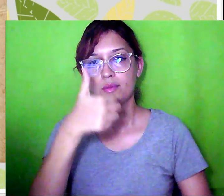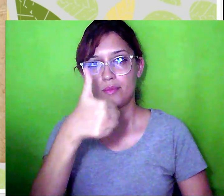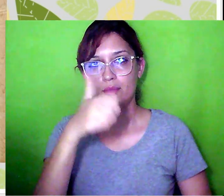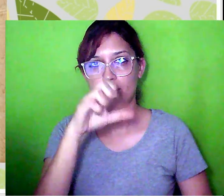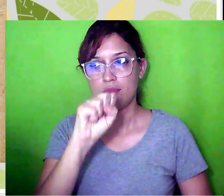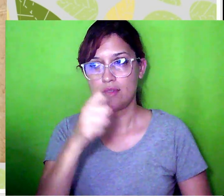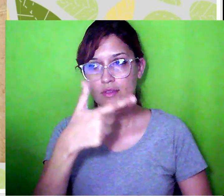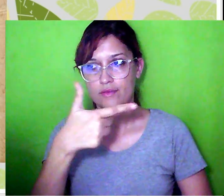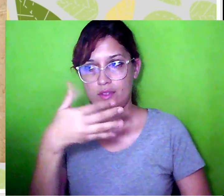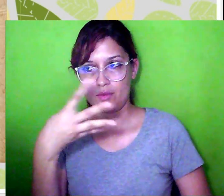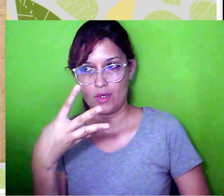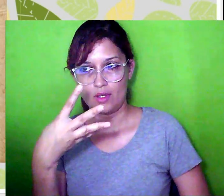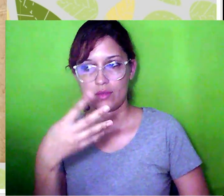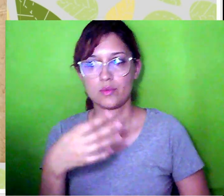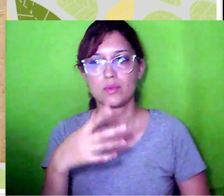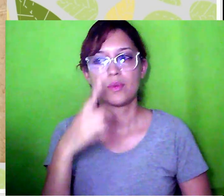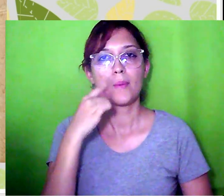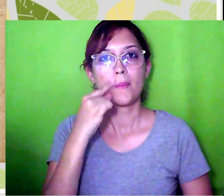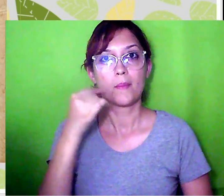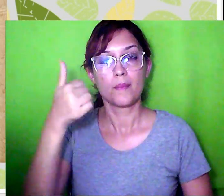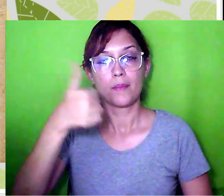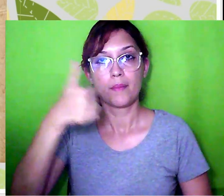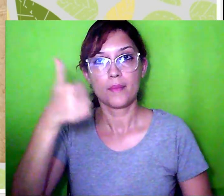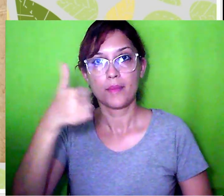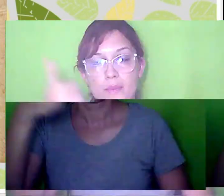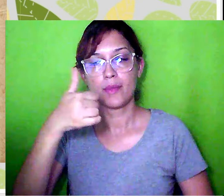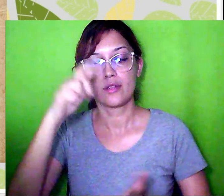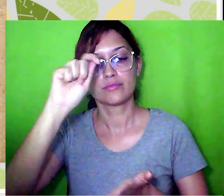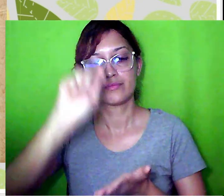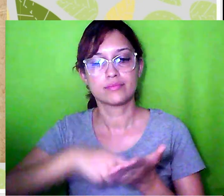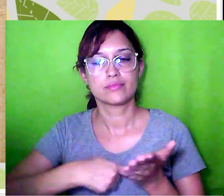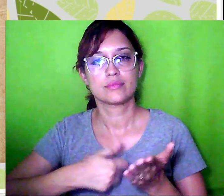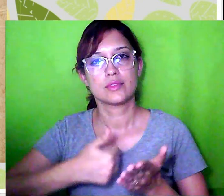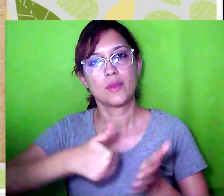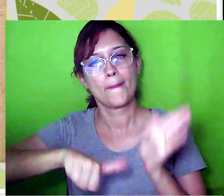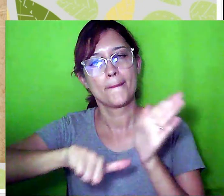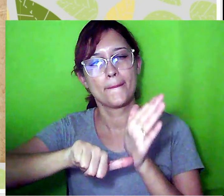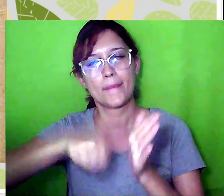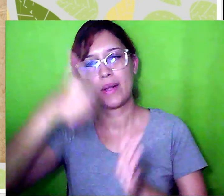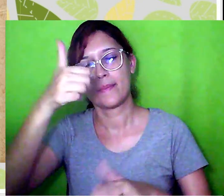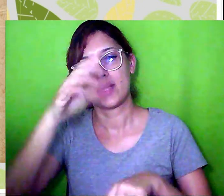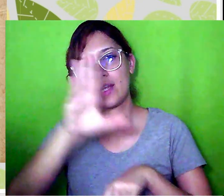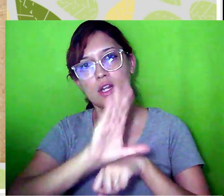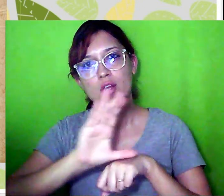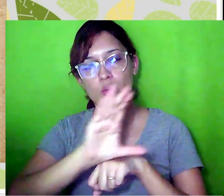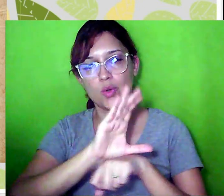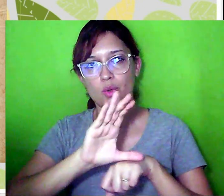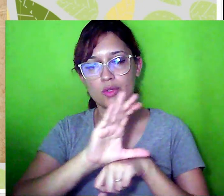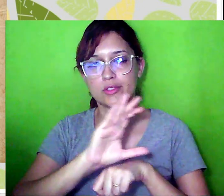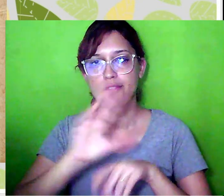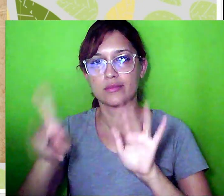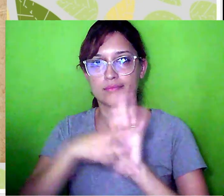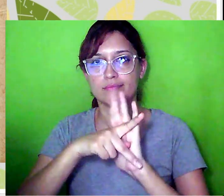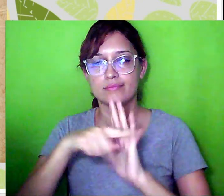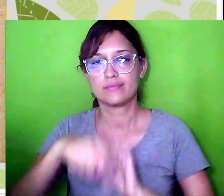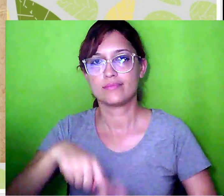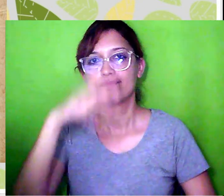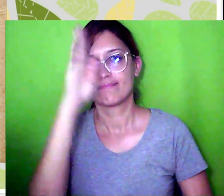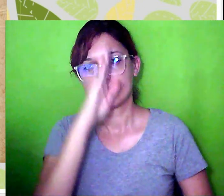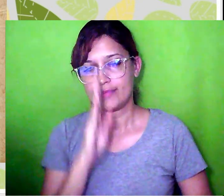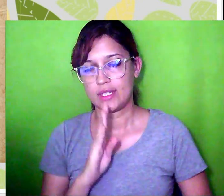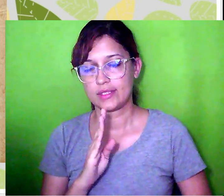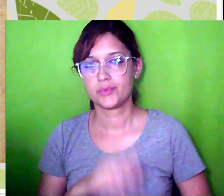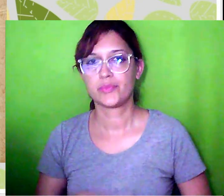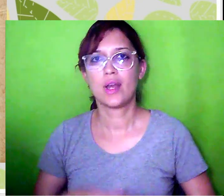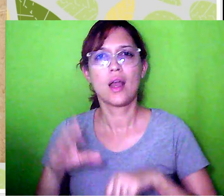Em 1824, Dom Pedro I assinou a primeira Constituição